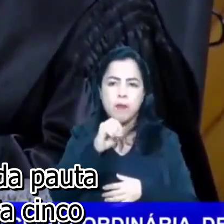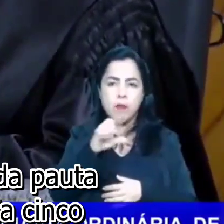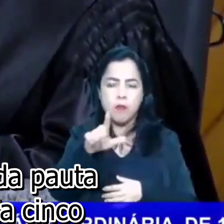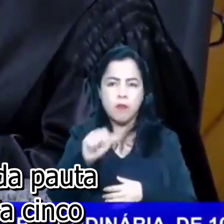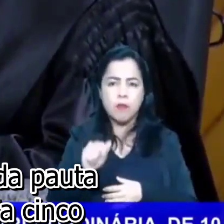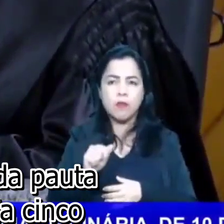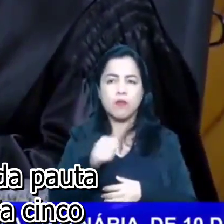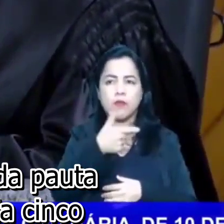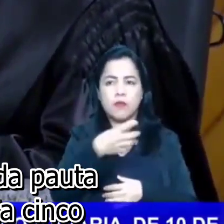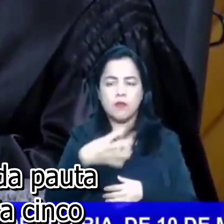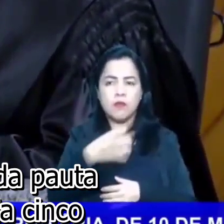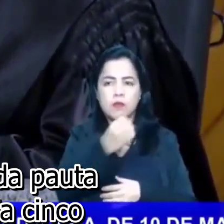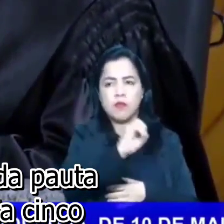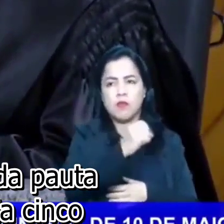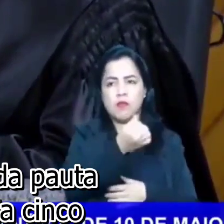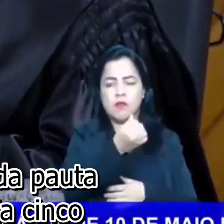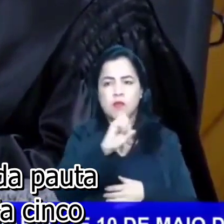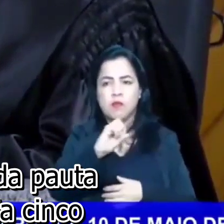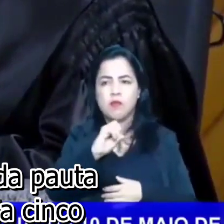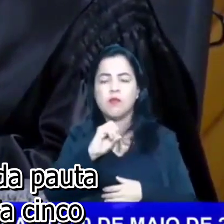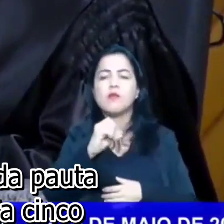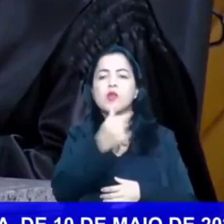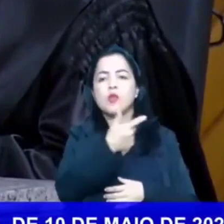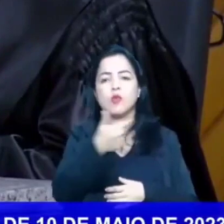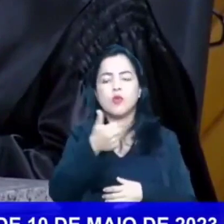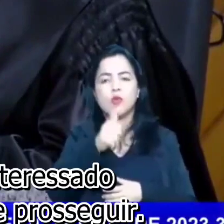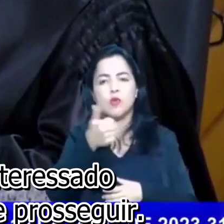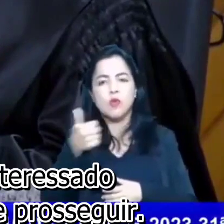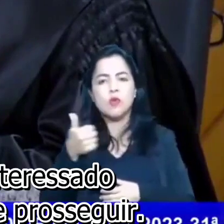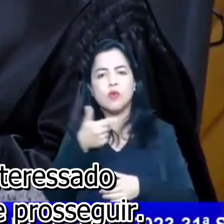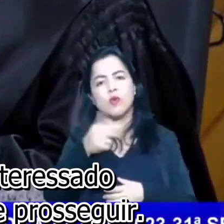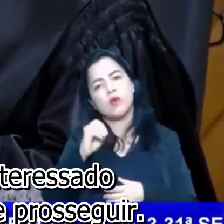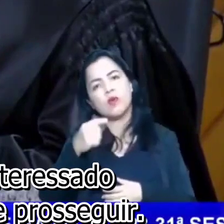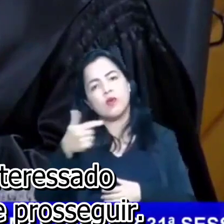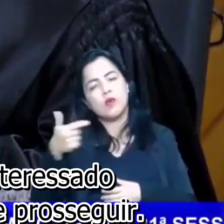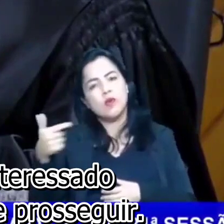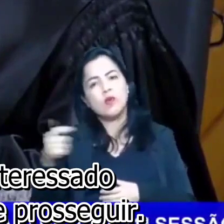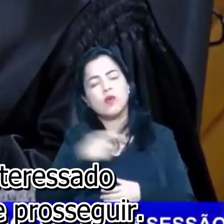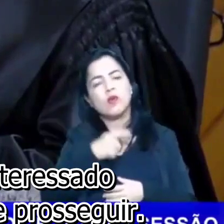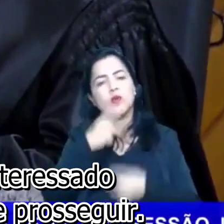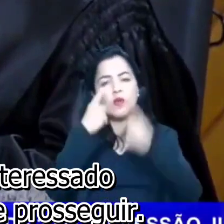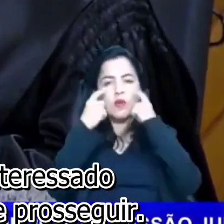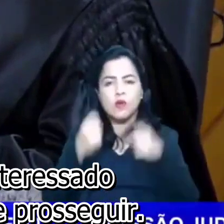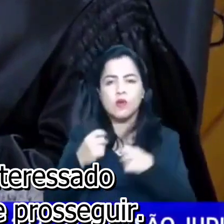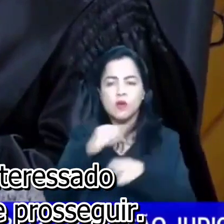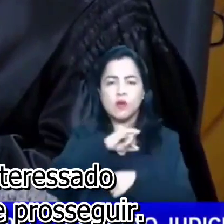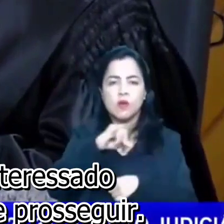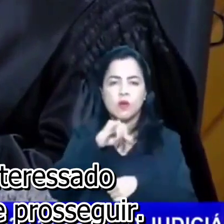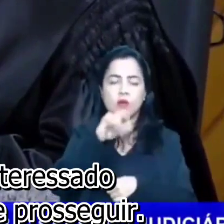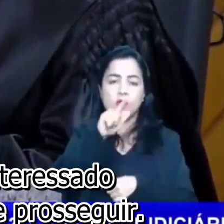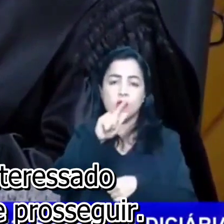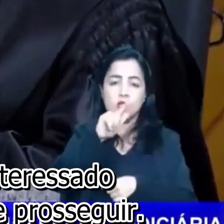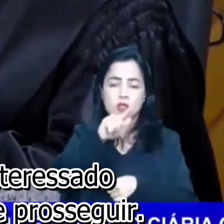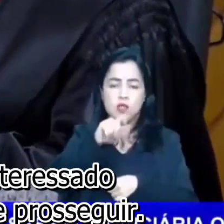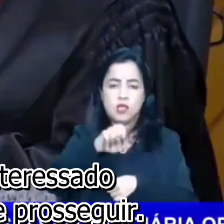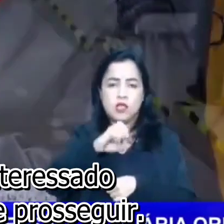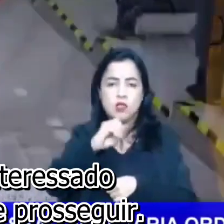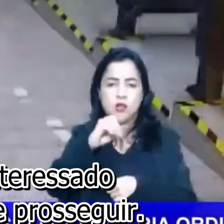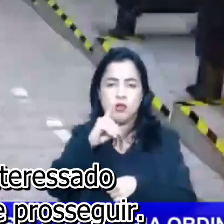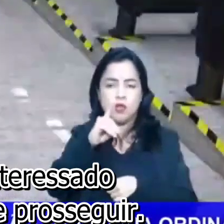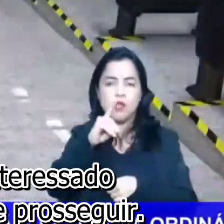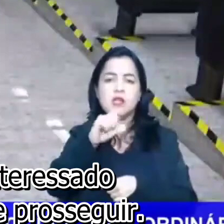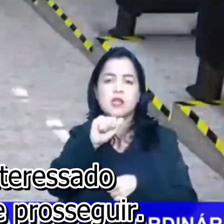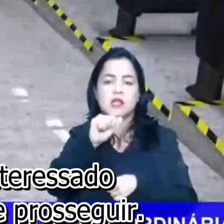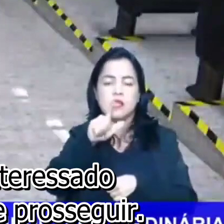prestação de contas 060-1165 de 2022, origem Macapá, interessado Geodalto Pinheiro Borges. Vossa Excelência